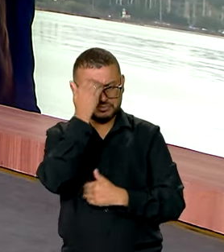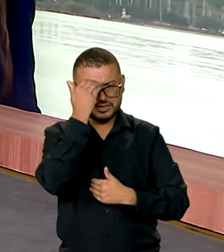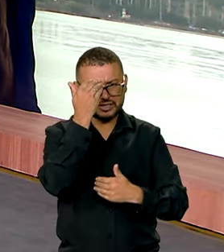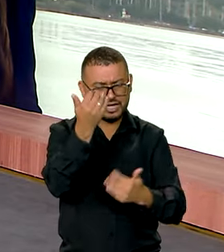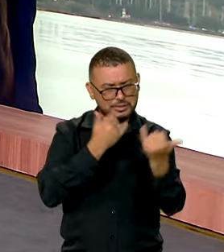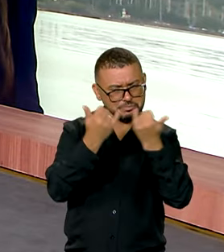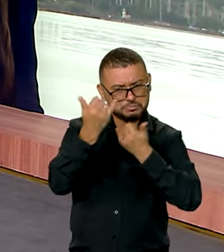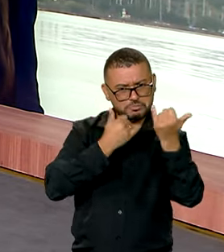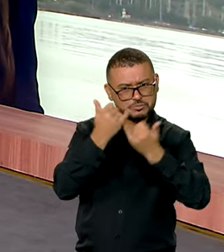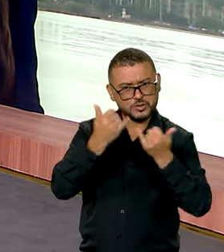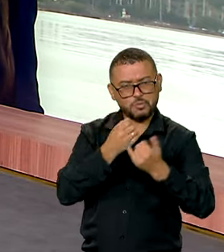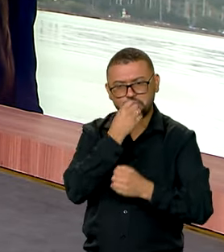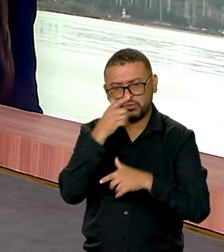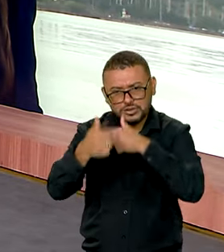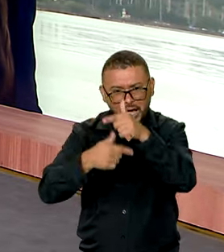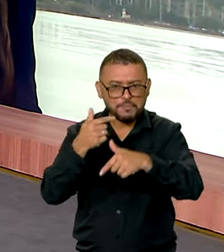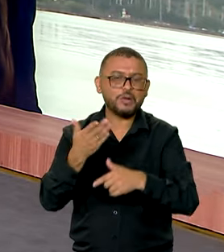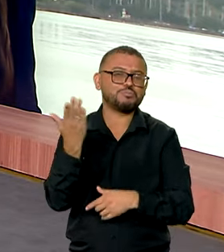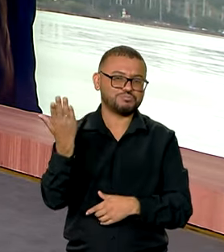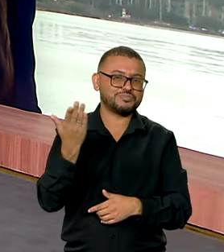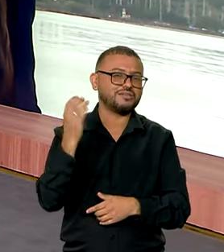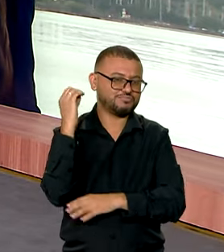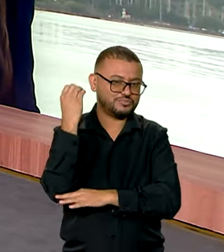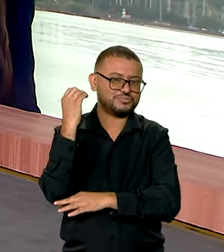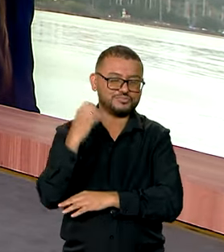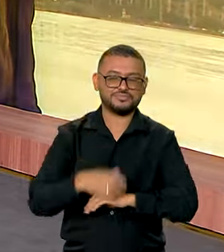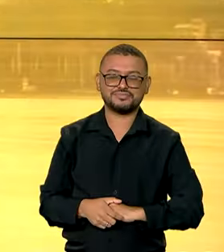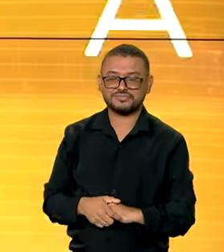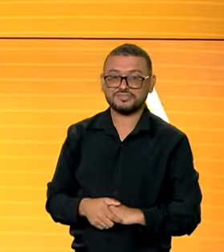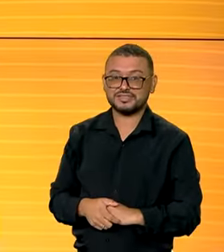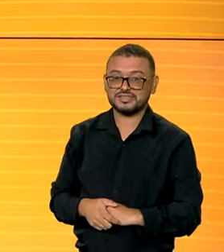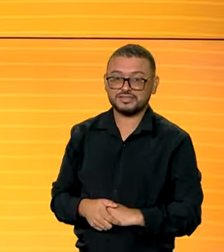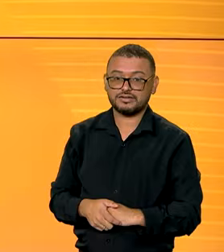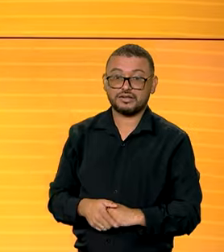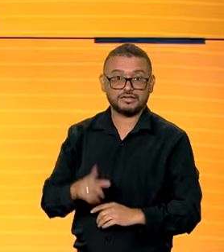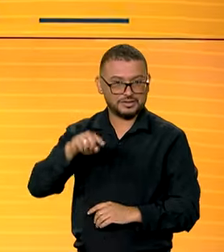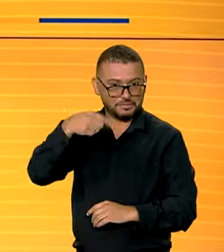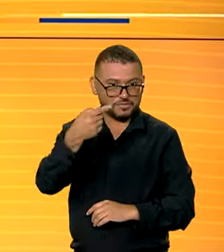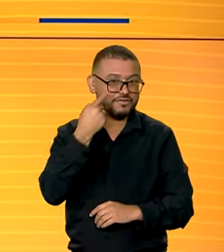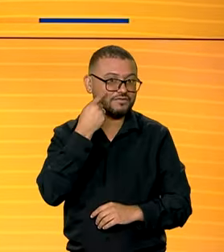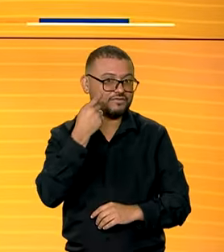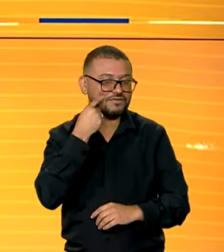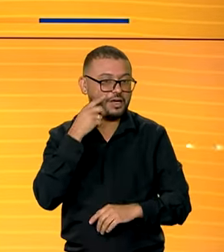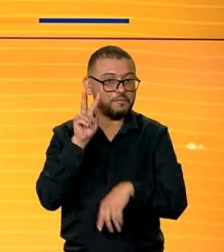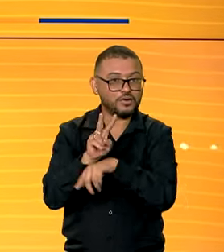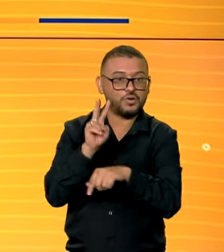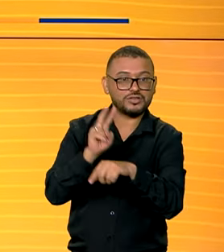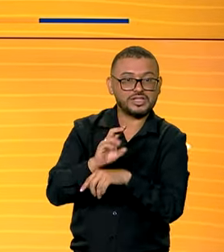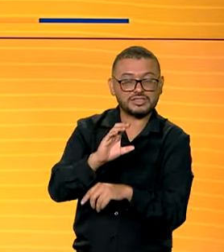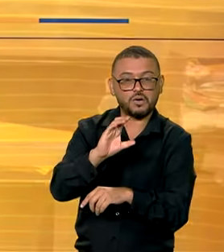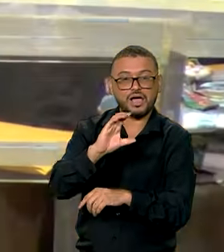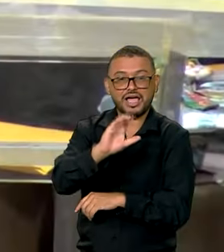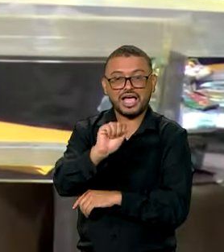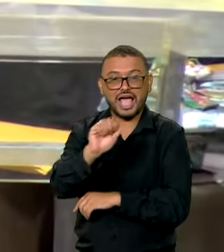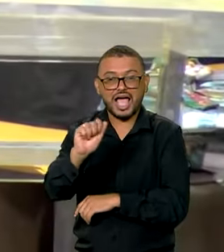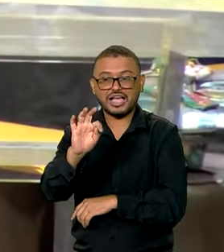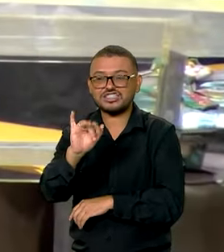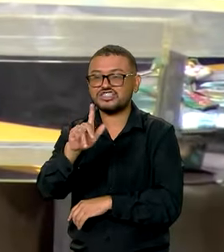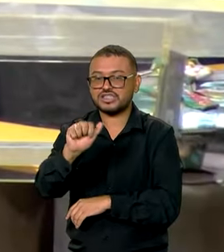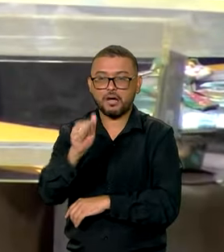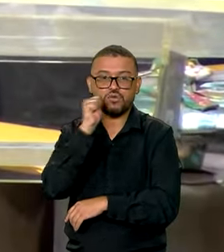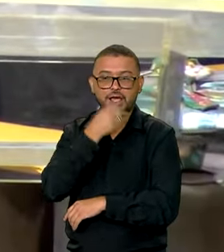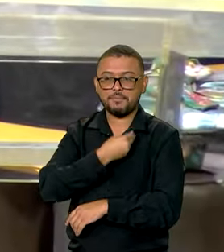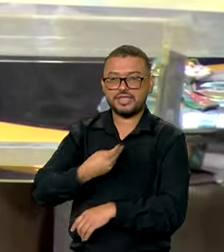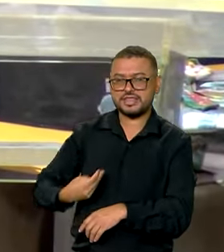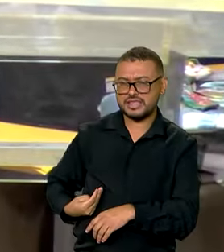pelas informações. Bom trabalho para você aí em Porto Alegre. Veja a seguir, proteção da Caatinga. A ministra Marina